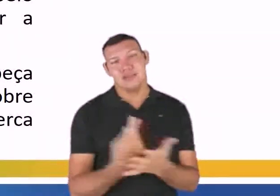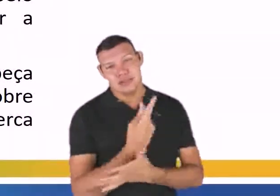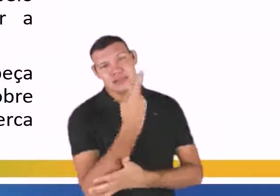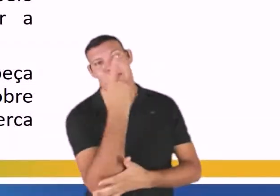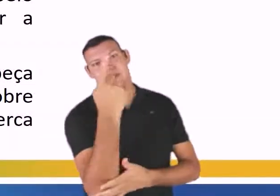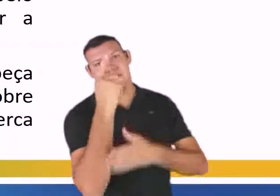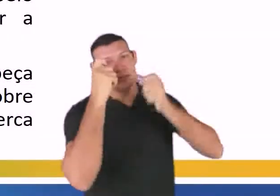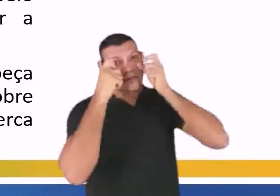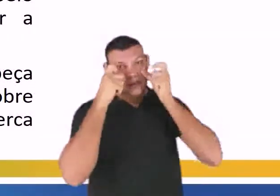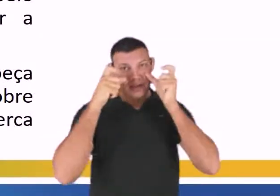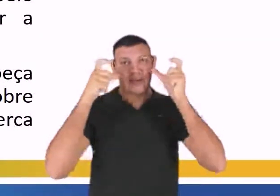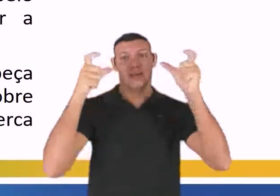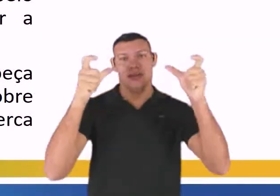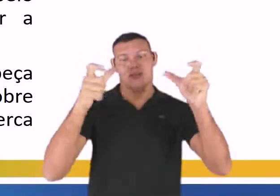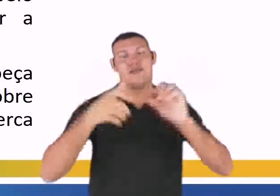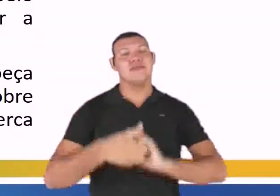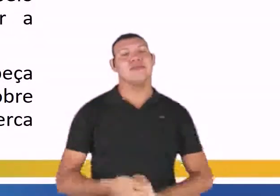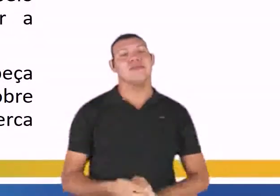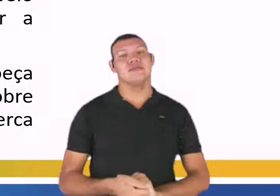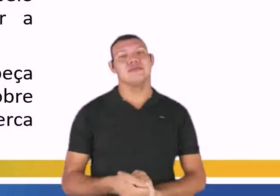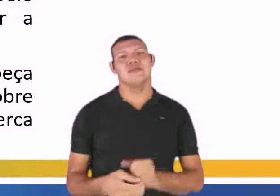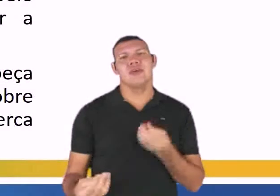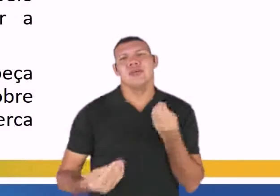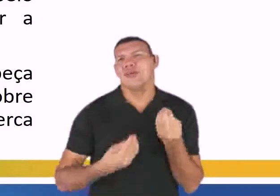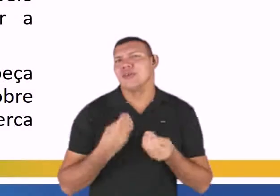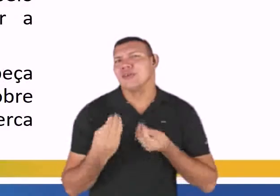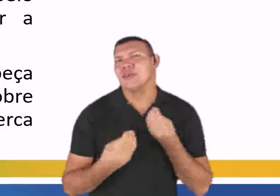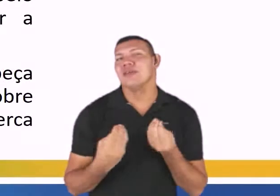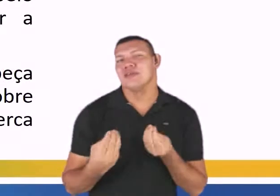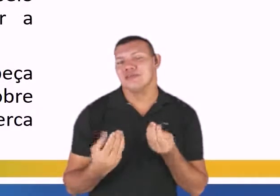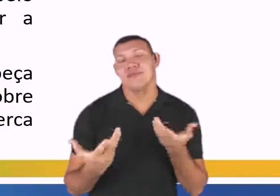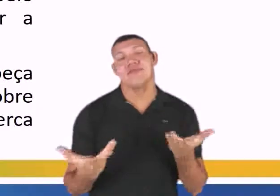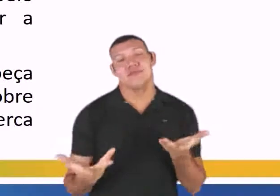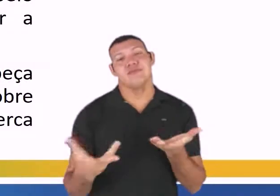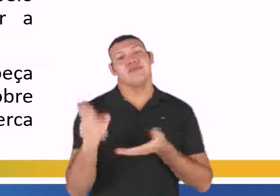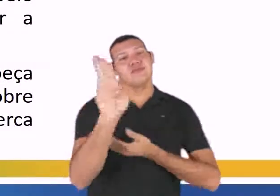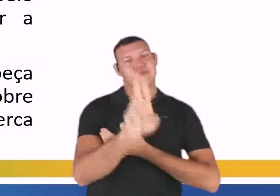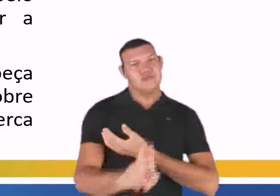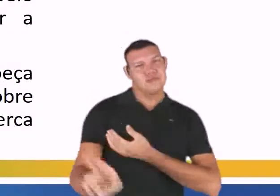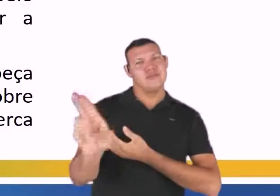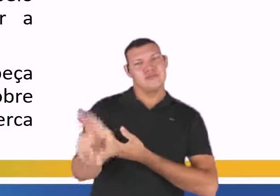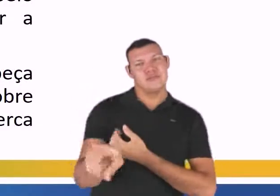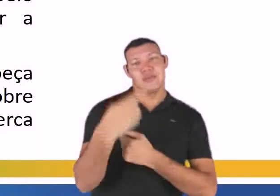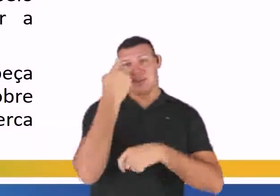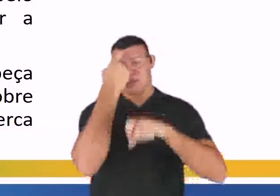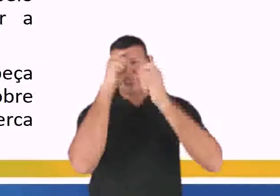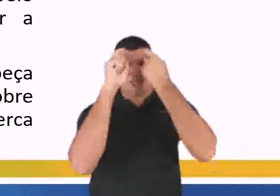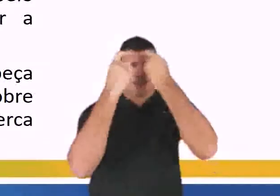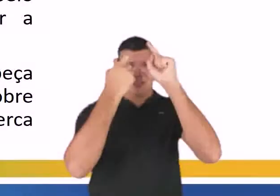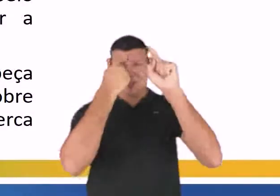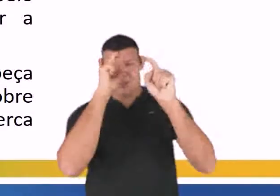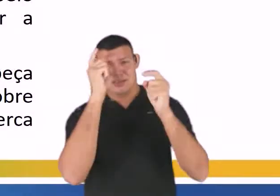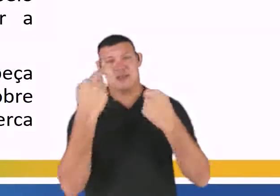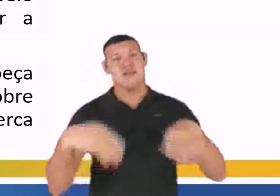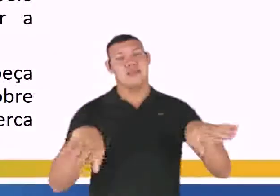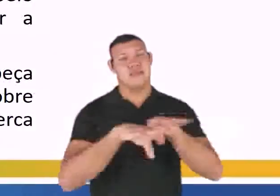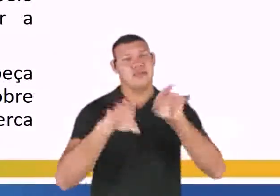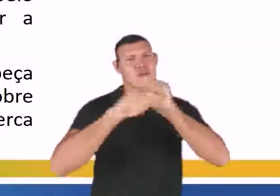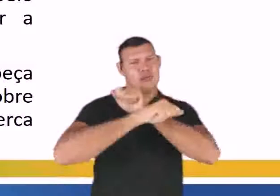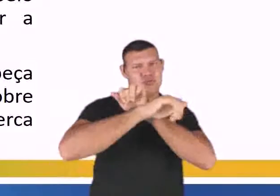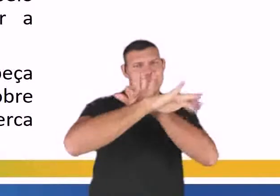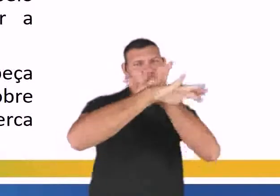chamar a atenção do público, é através da utilização e criação e veiculação